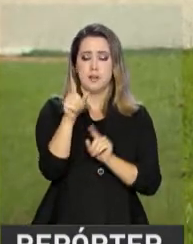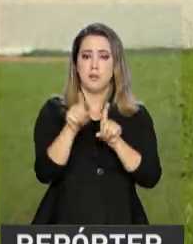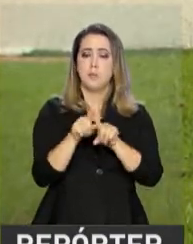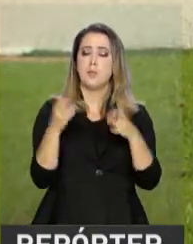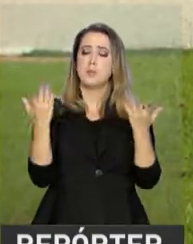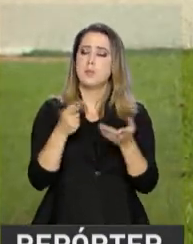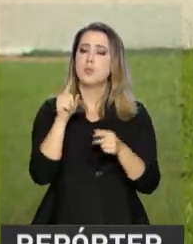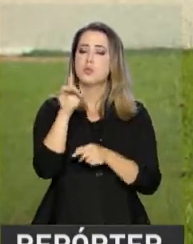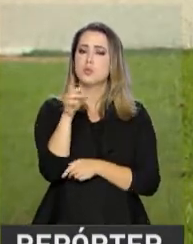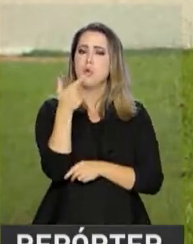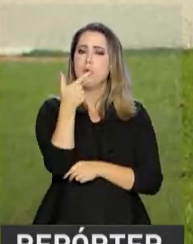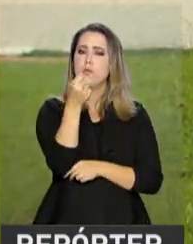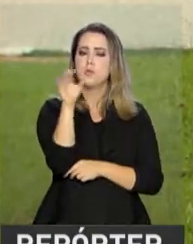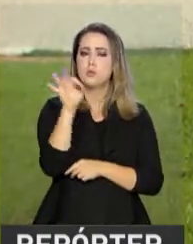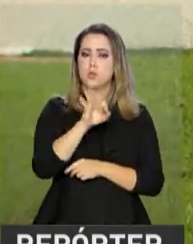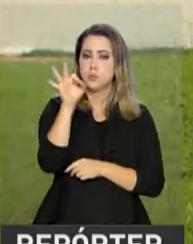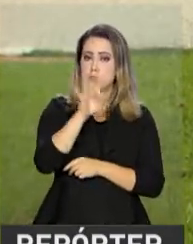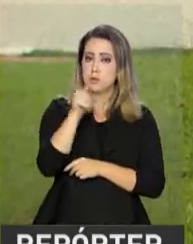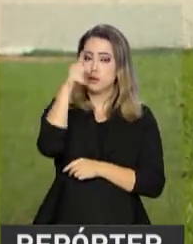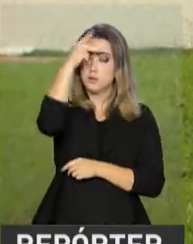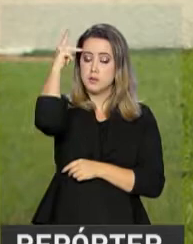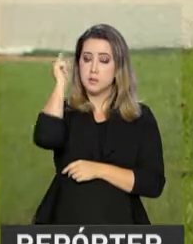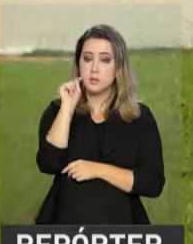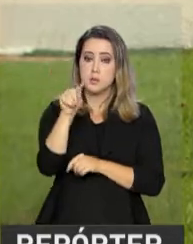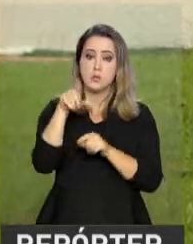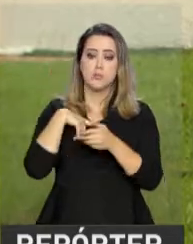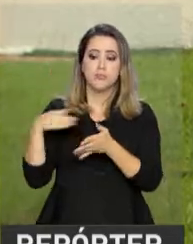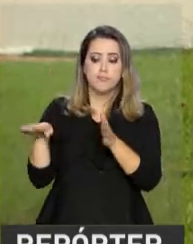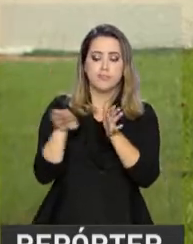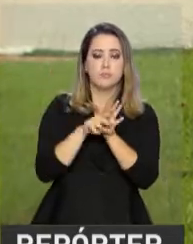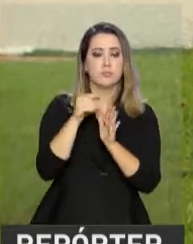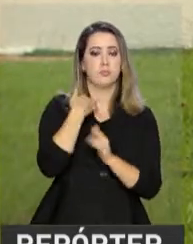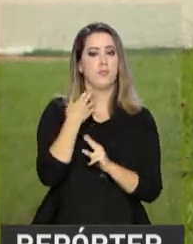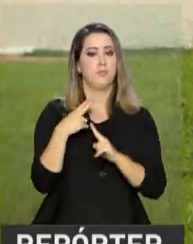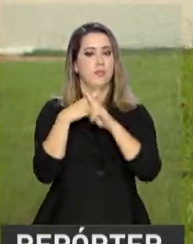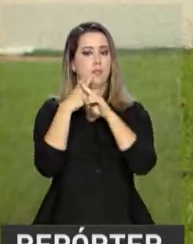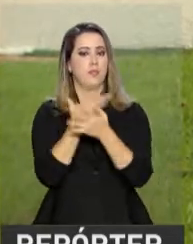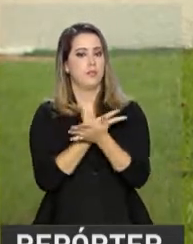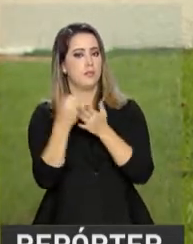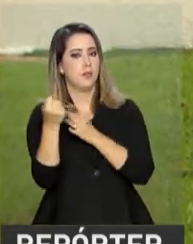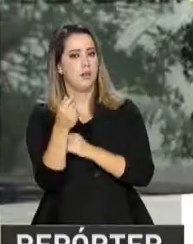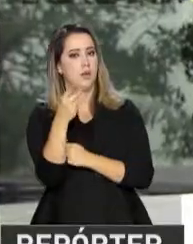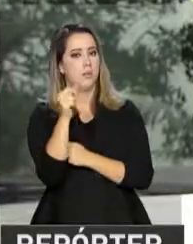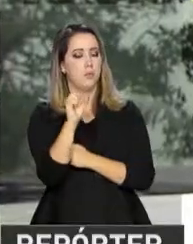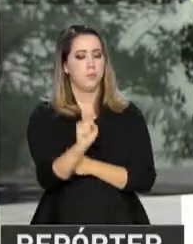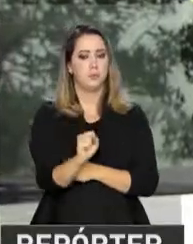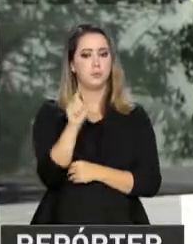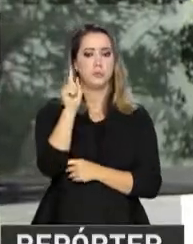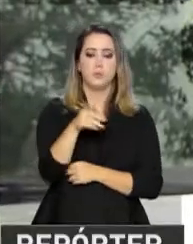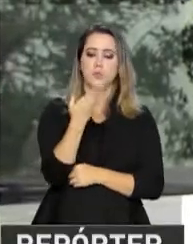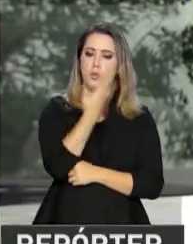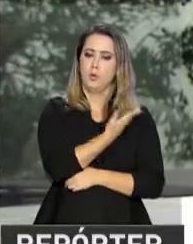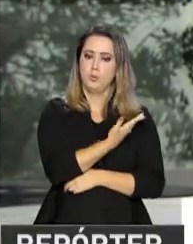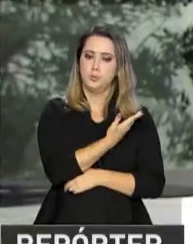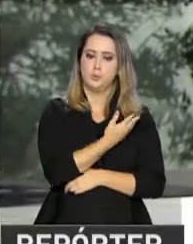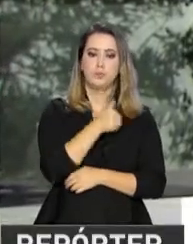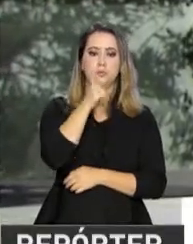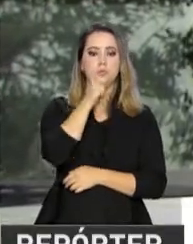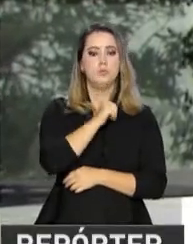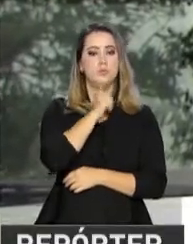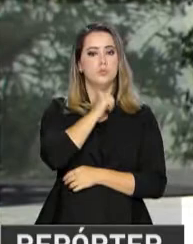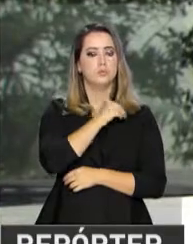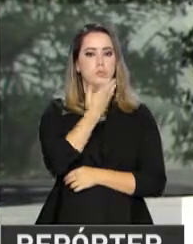seja, pouco mais de 1,5 milhão de trabalhadores, vieram a uma agência bancária retirar o dinheiro. É o caso da dona